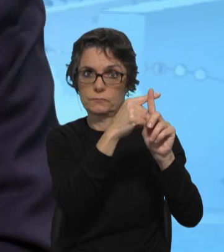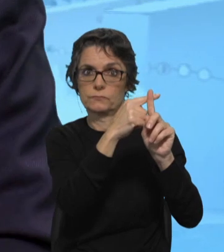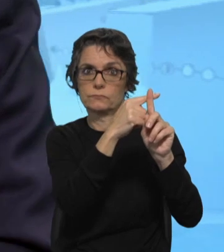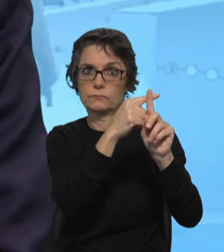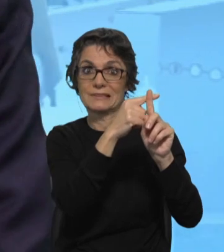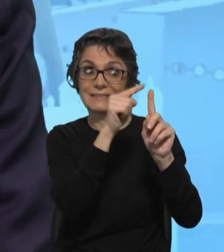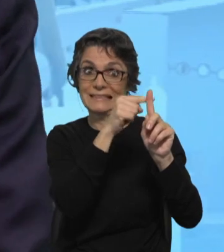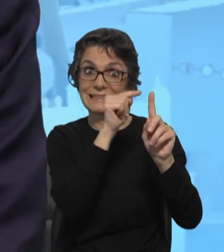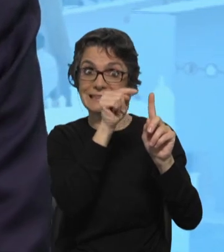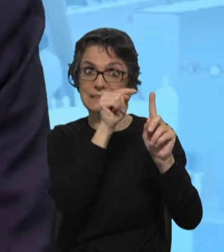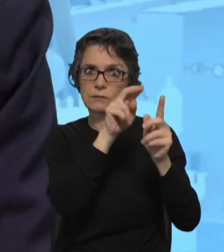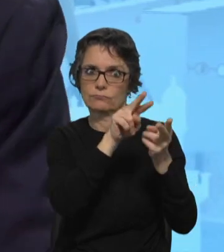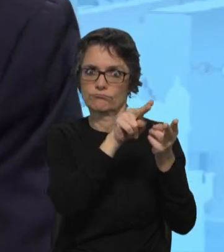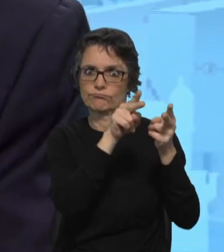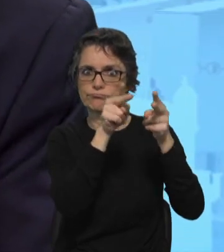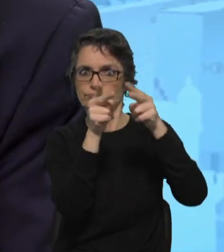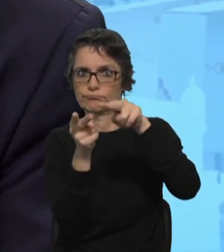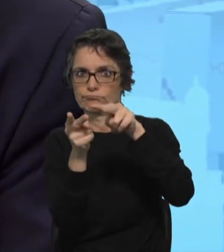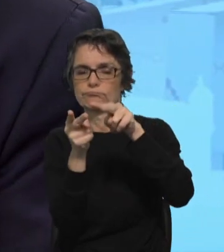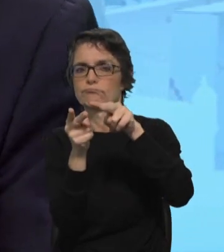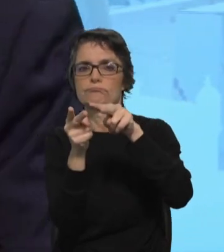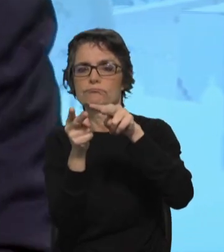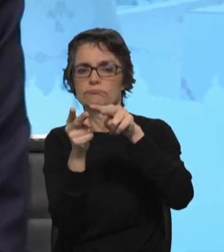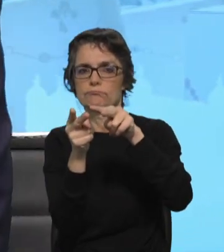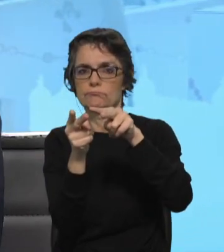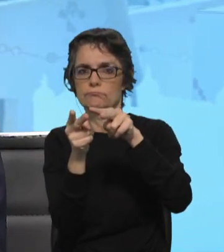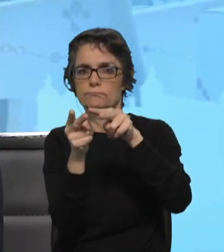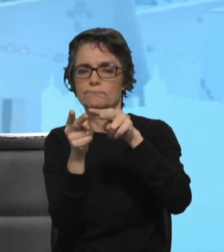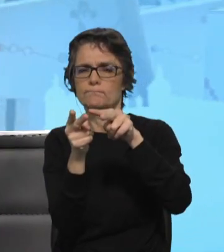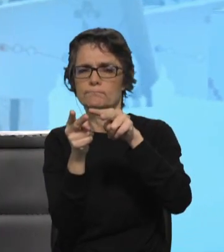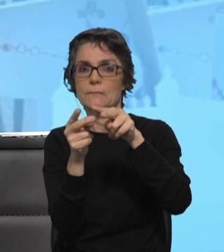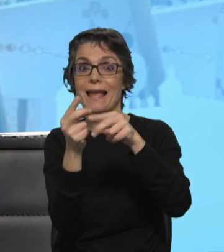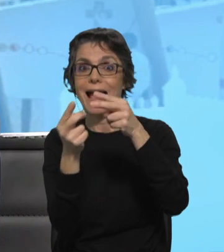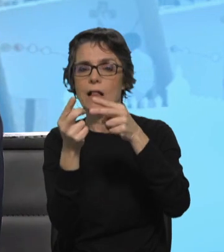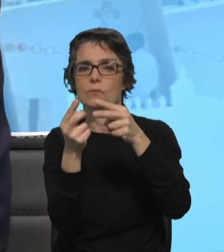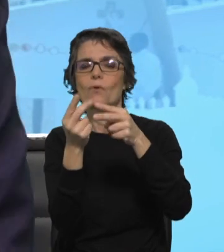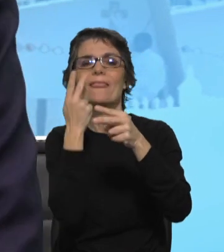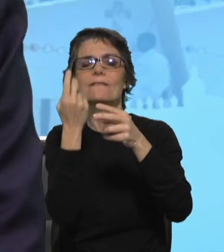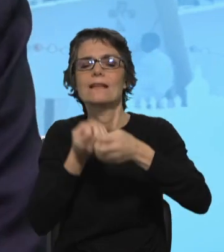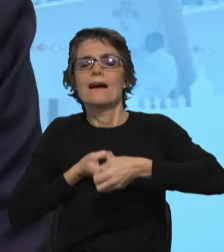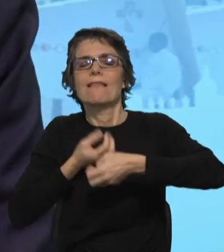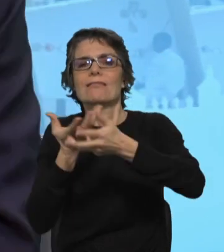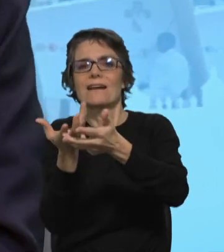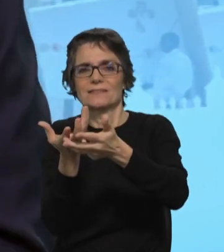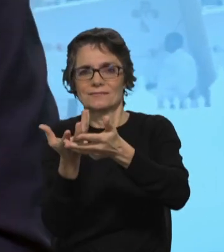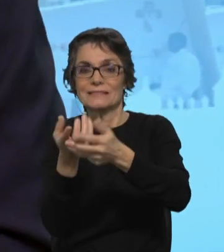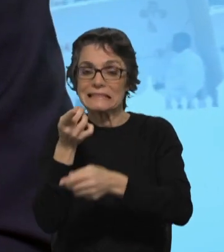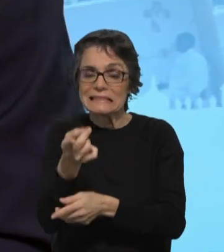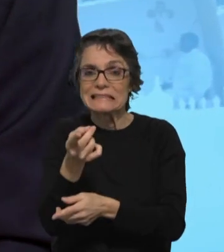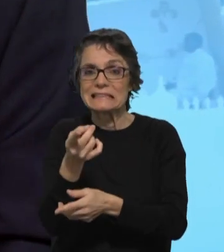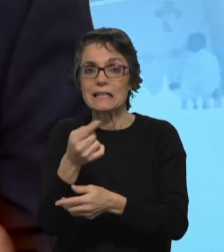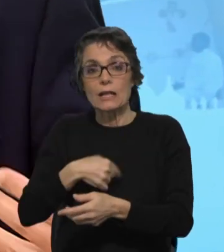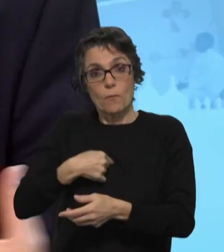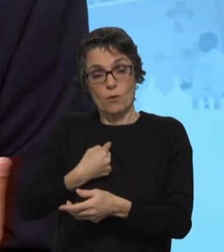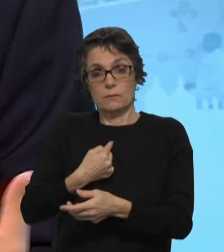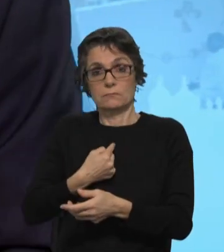há uma transformação desse símbolo, desse instrumento de morte, num símbolo de dom de si. Para mim, até para a minha espiritualidade